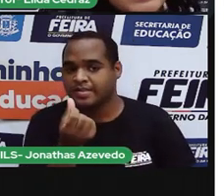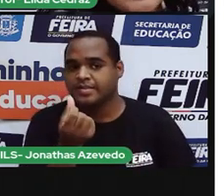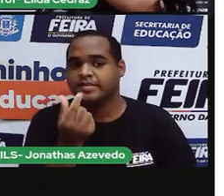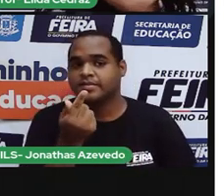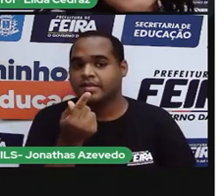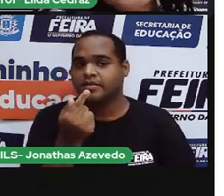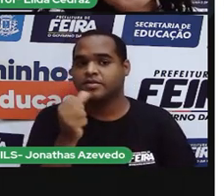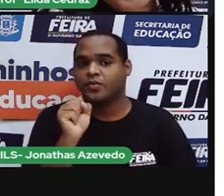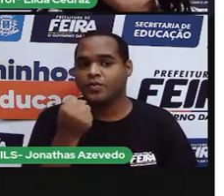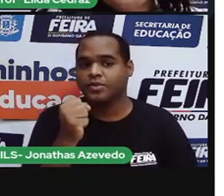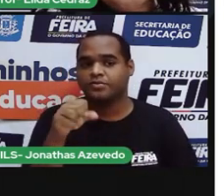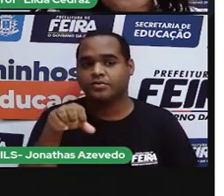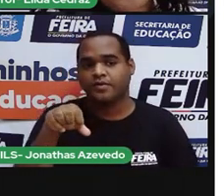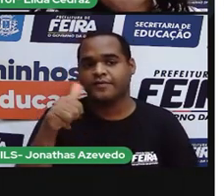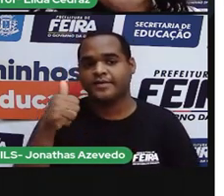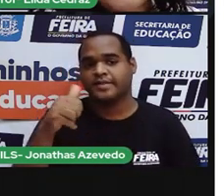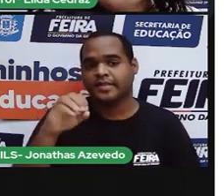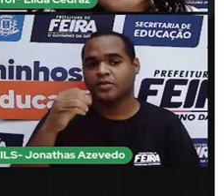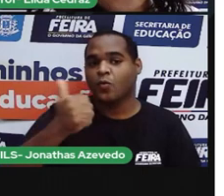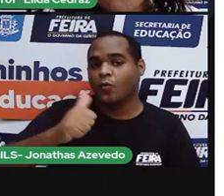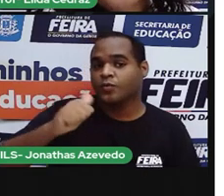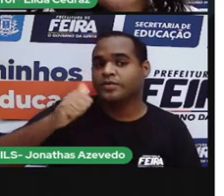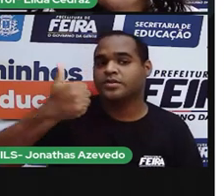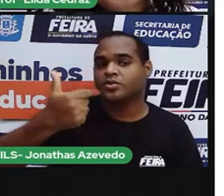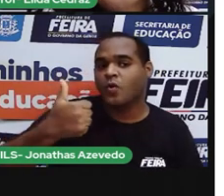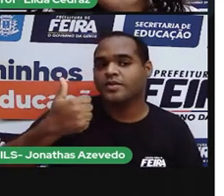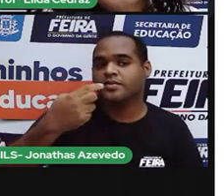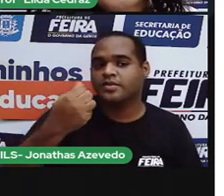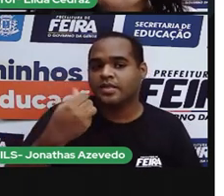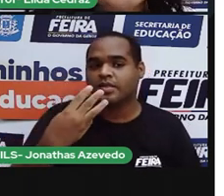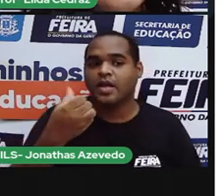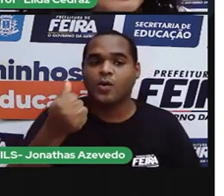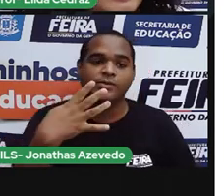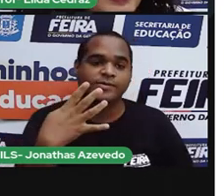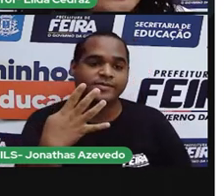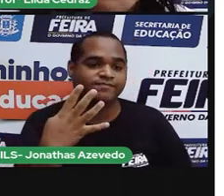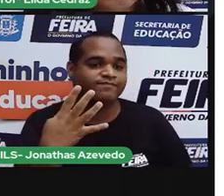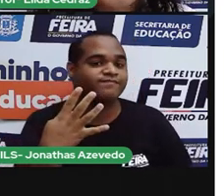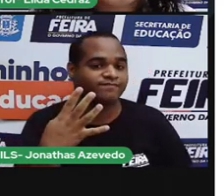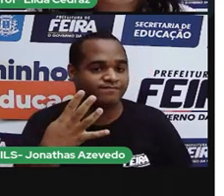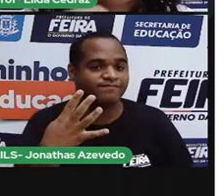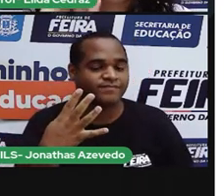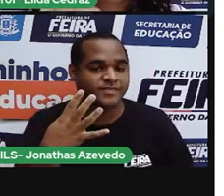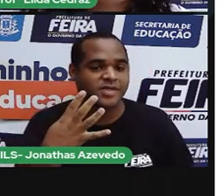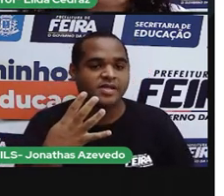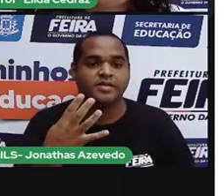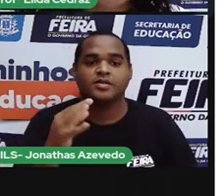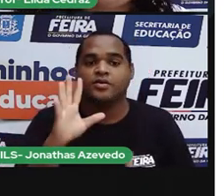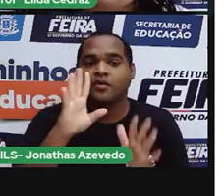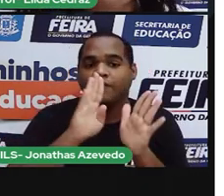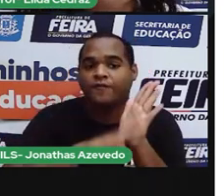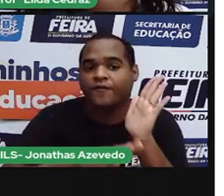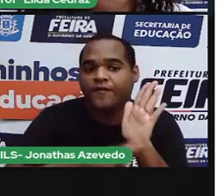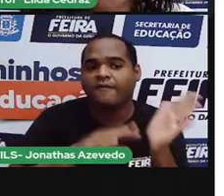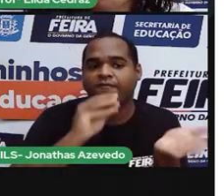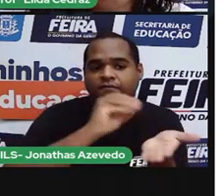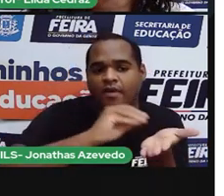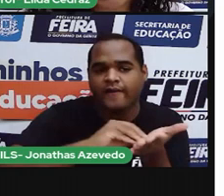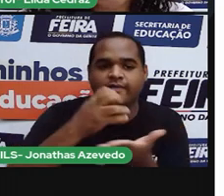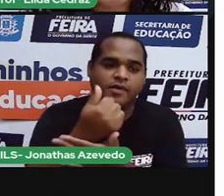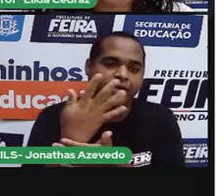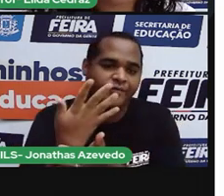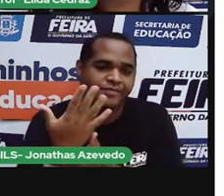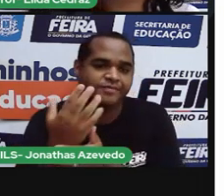cinco, seis, sete, oito, nove, dez, onze, doze, treze, 14. Sobraram